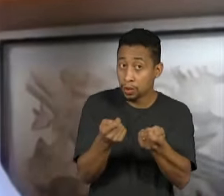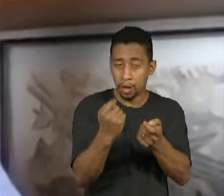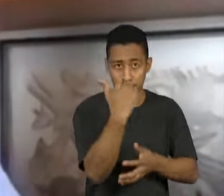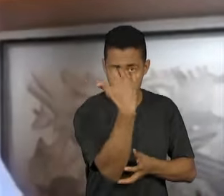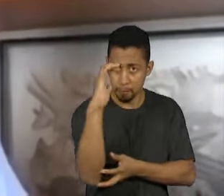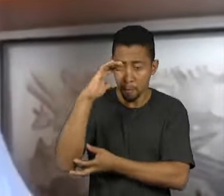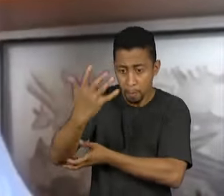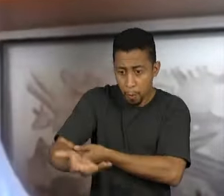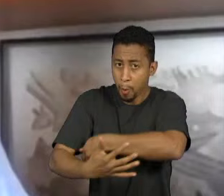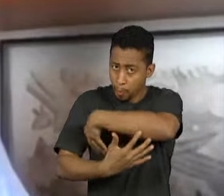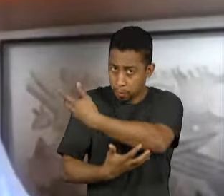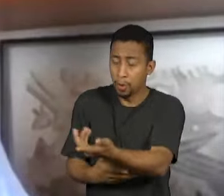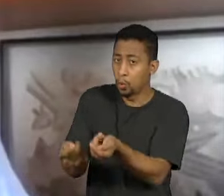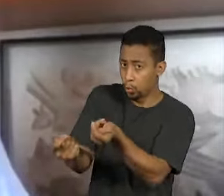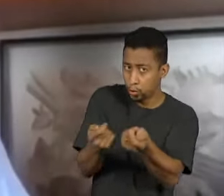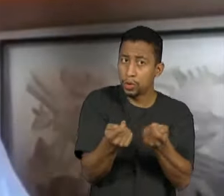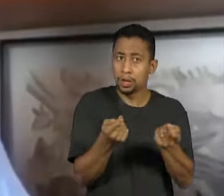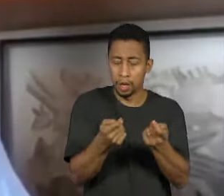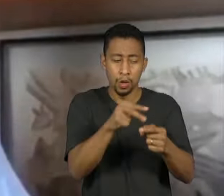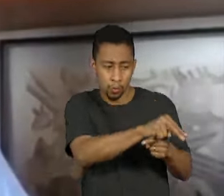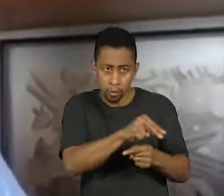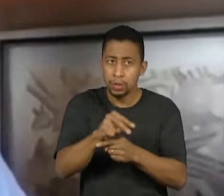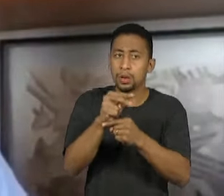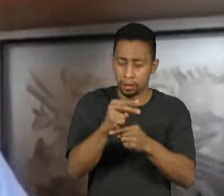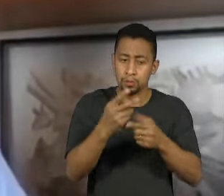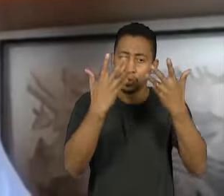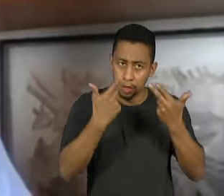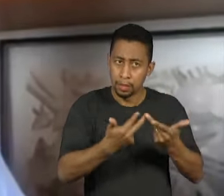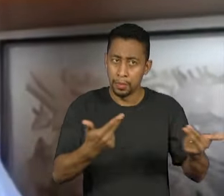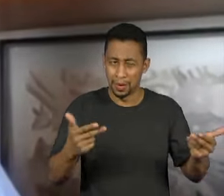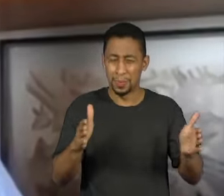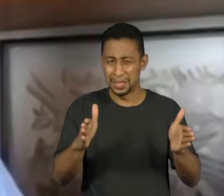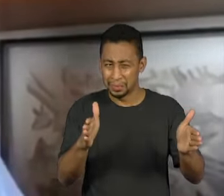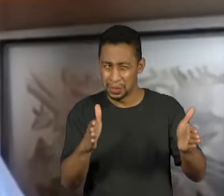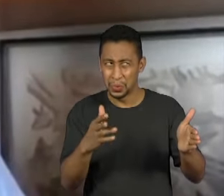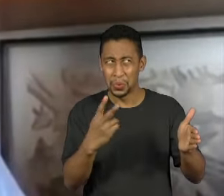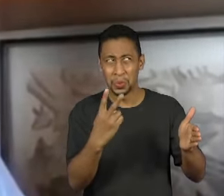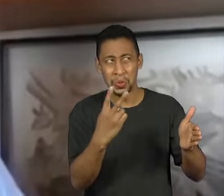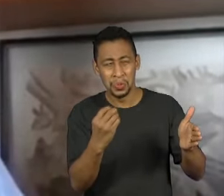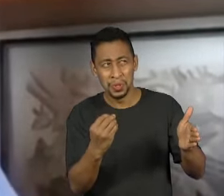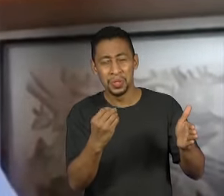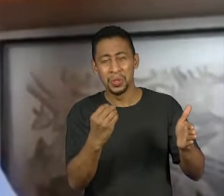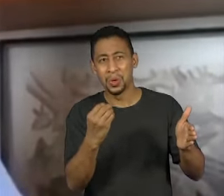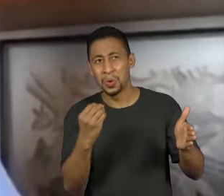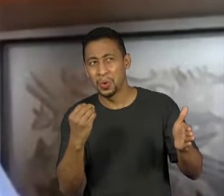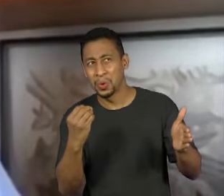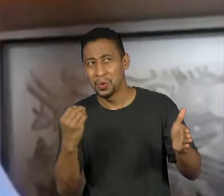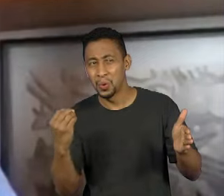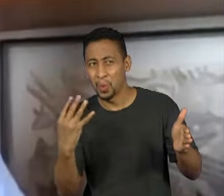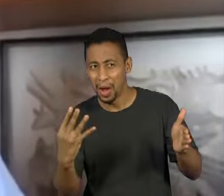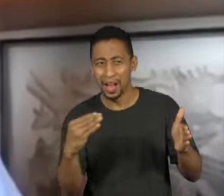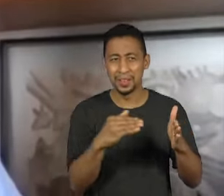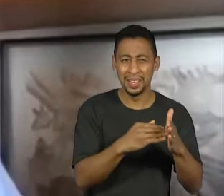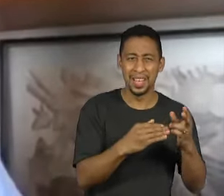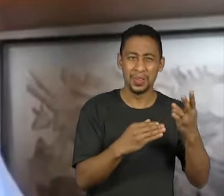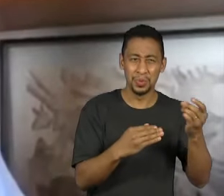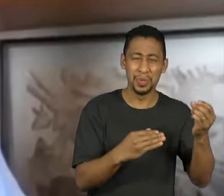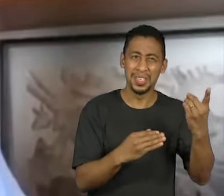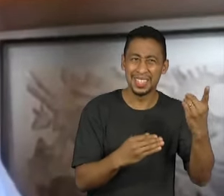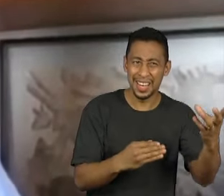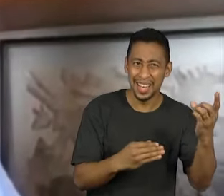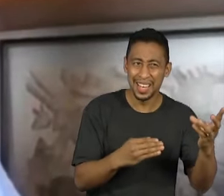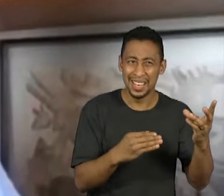diminuiu drasticamente de 2004 até 2013 na Mata Atlântica, na Amazônia, em vários lugares. E